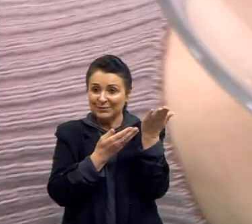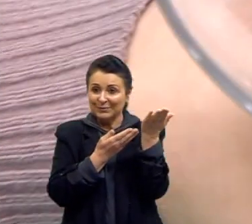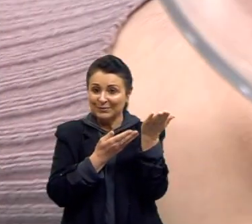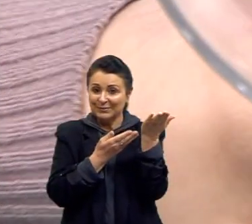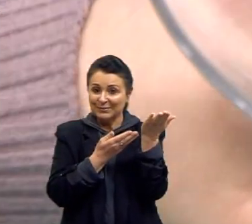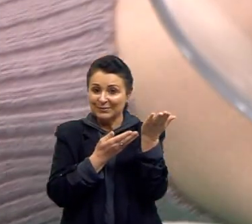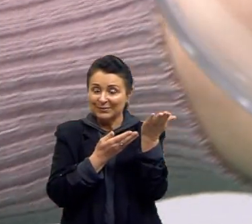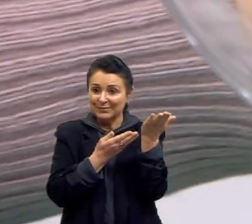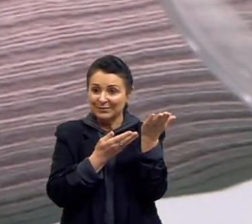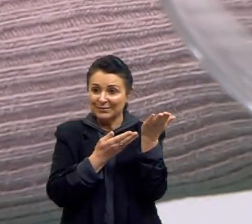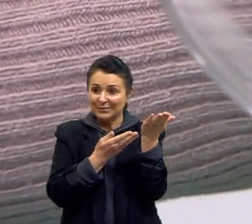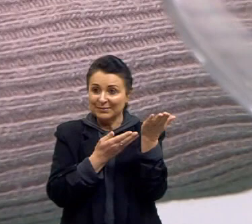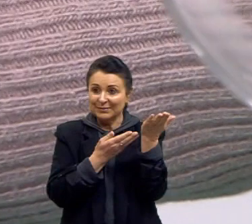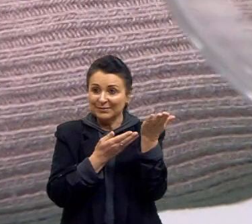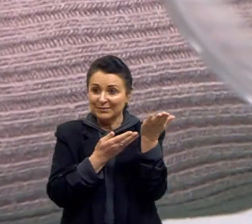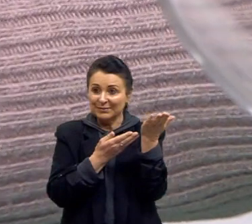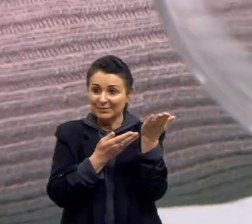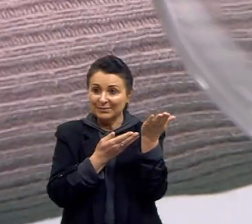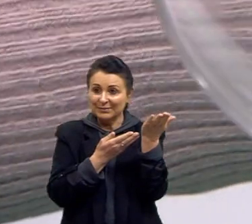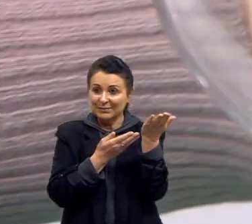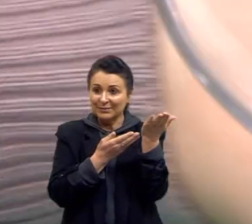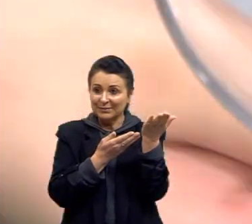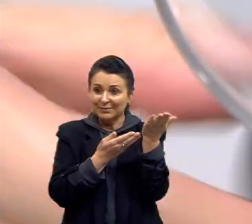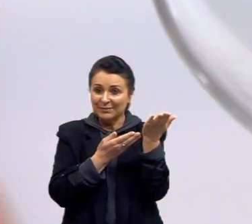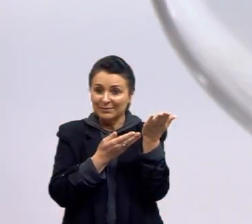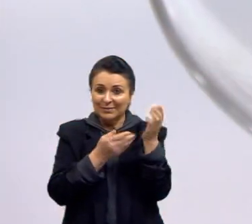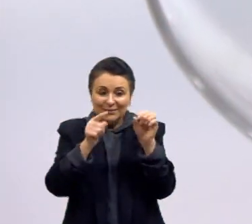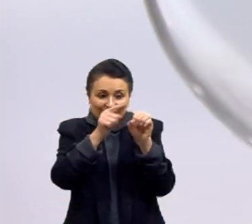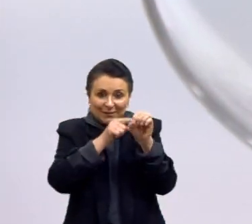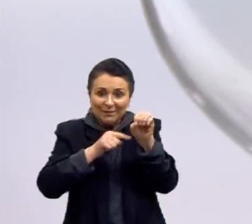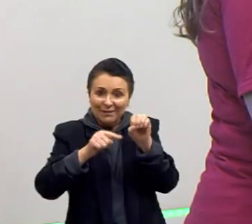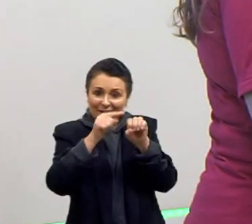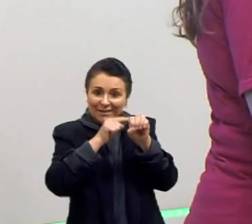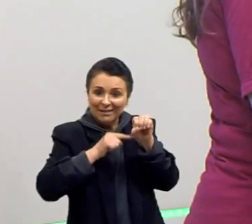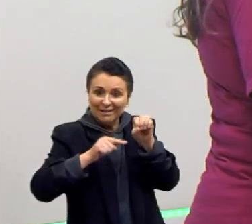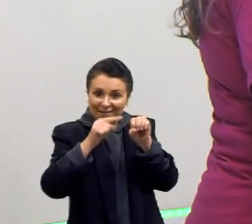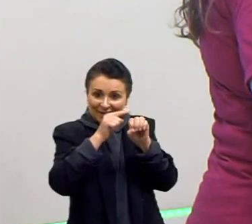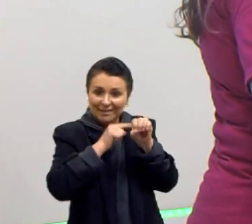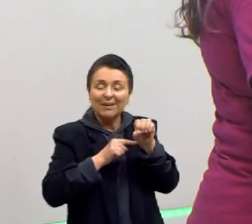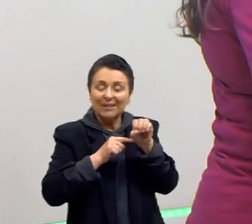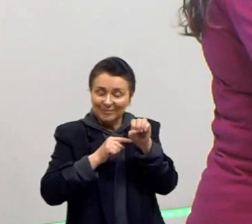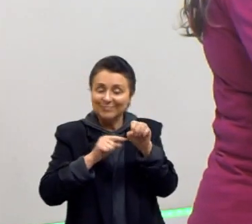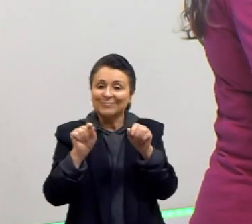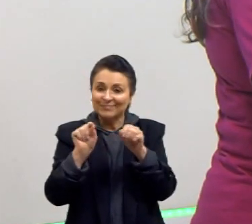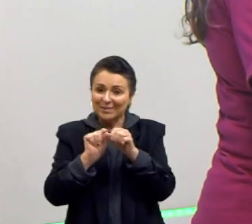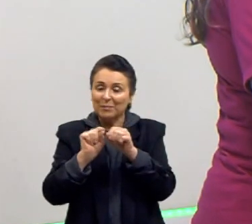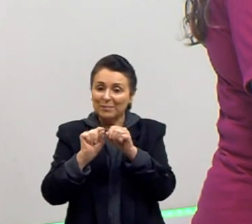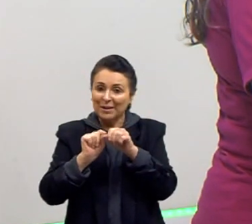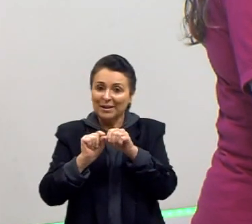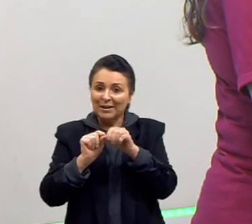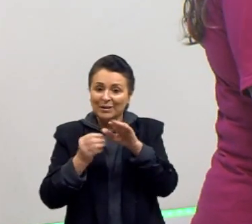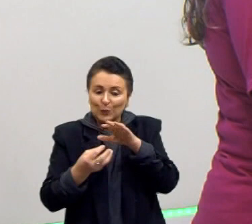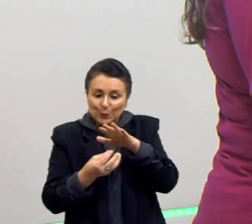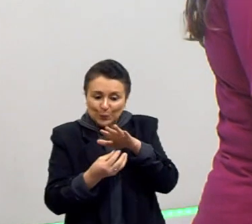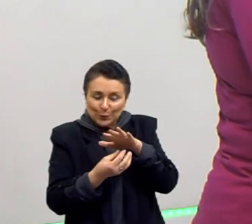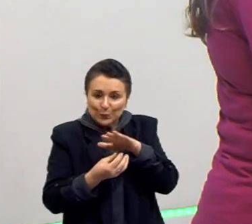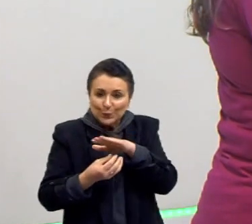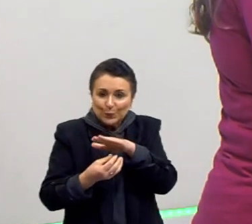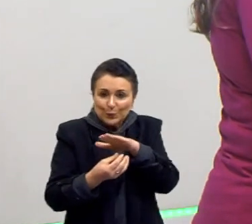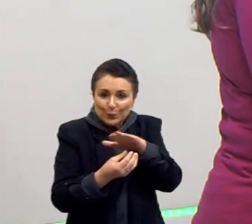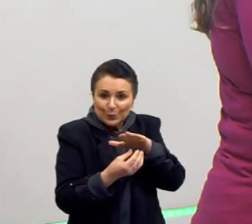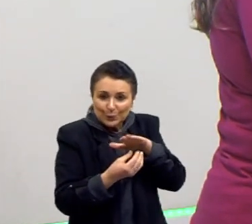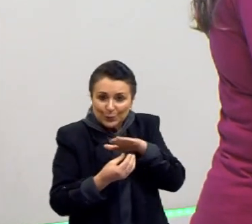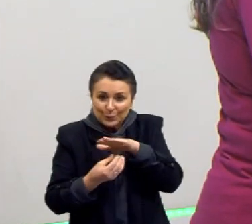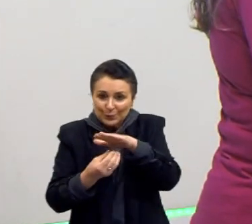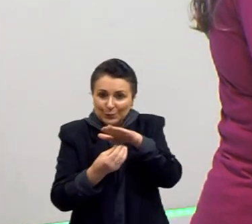vai acompanhando certo isso aqui é muito interessante de vocês fazer ele sabe é só e também né A questão da